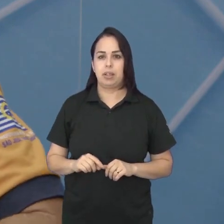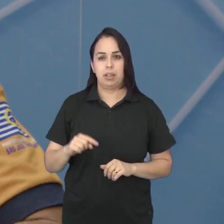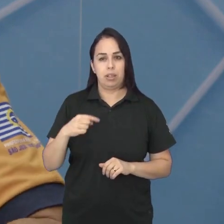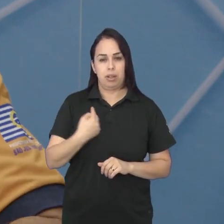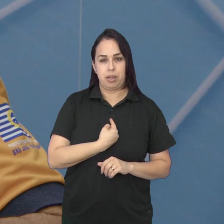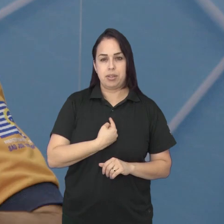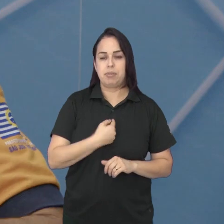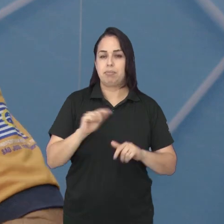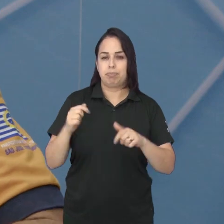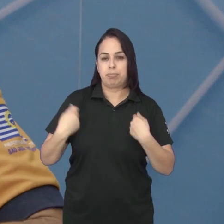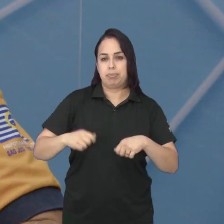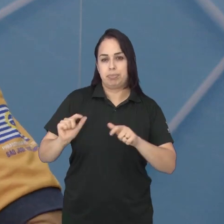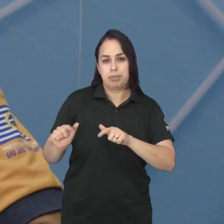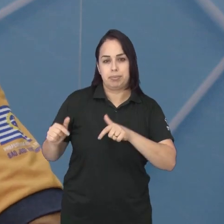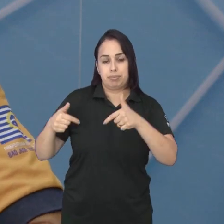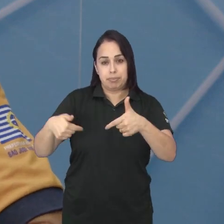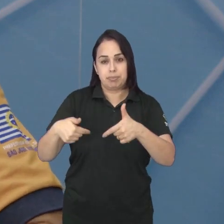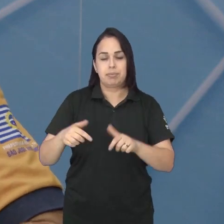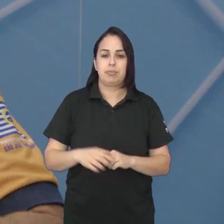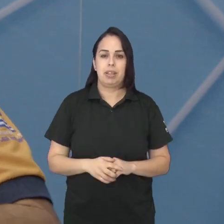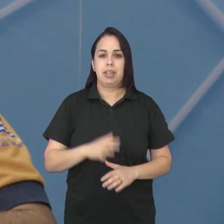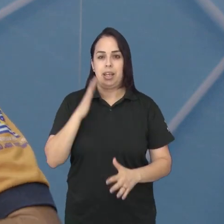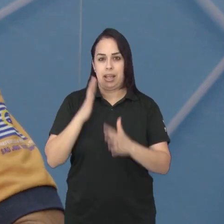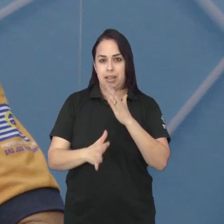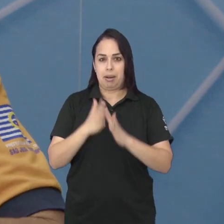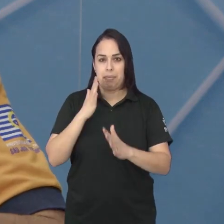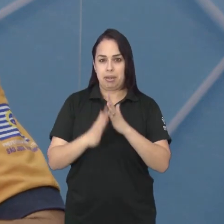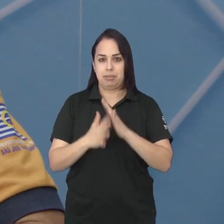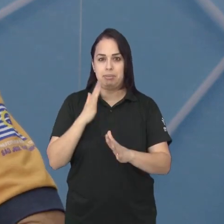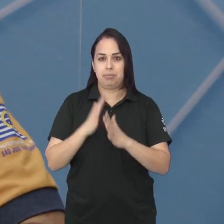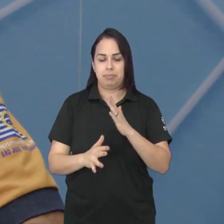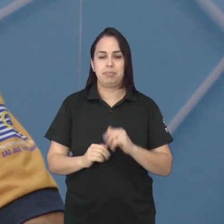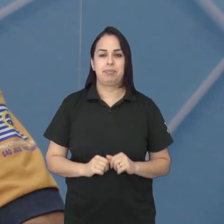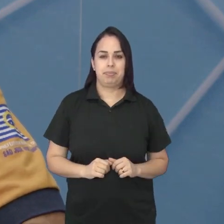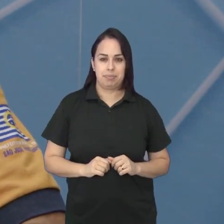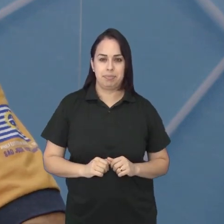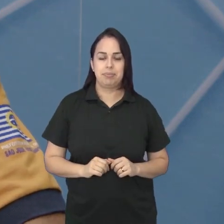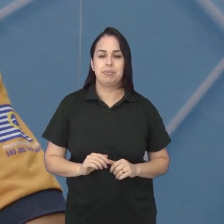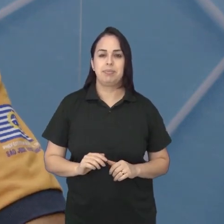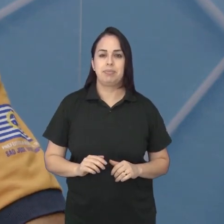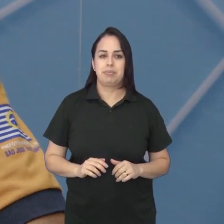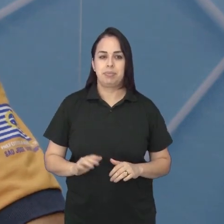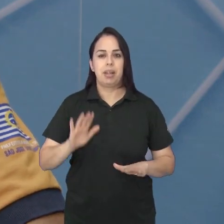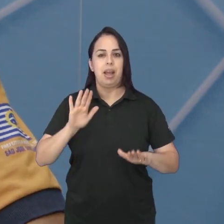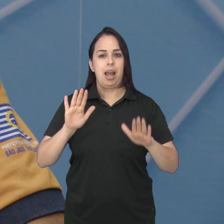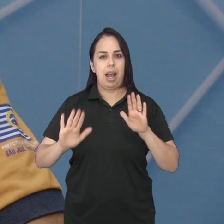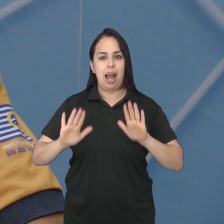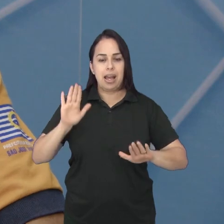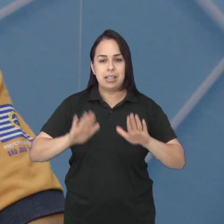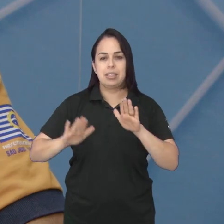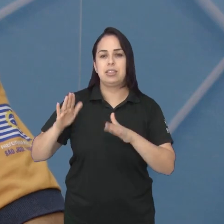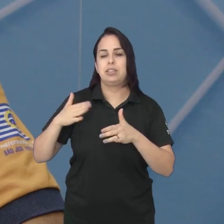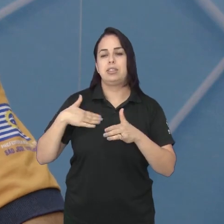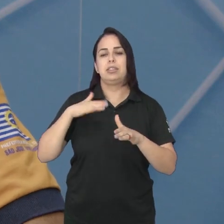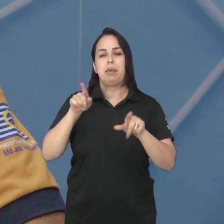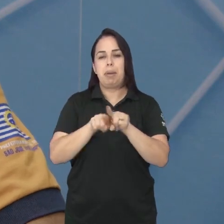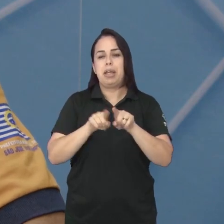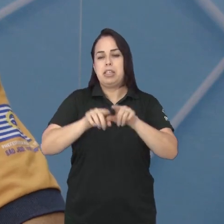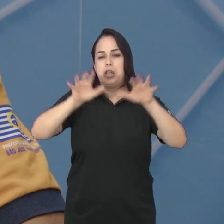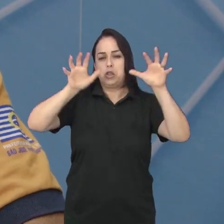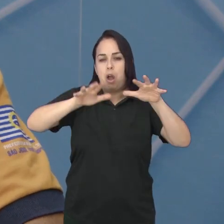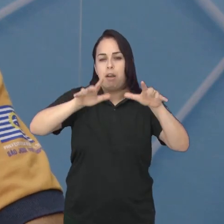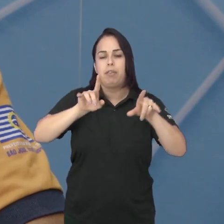organizado, né, as ações que devem ser tomadas, inclusive, porque interfere em tudo, né, interfere vamos dizer assim, até no